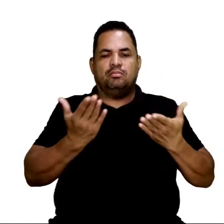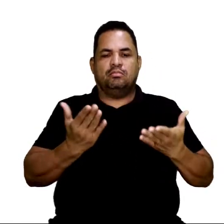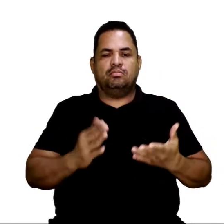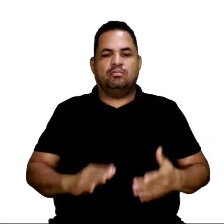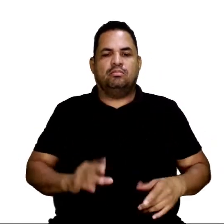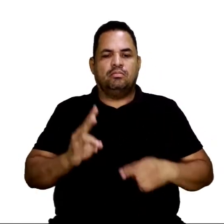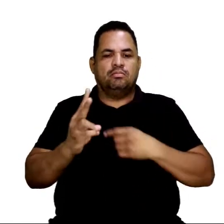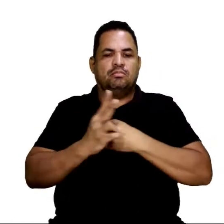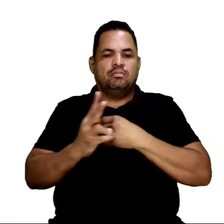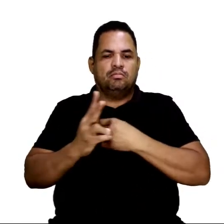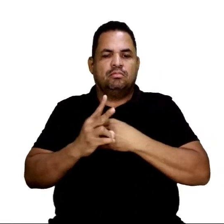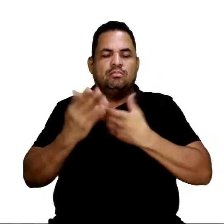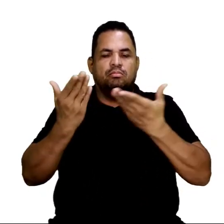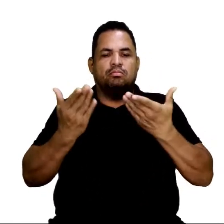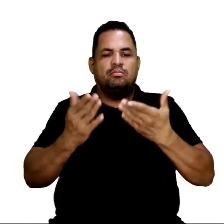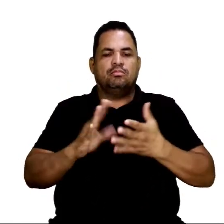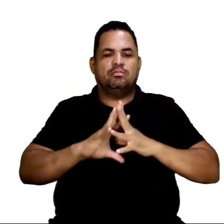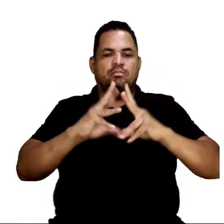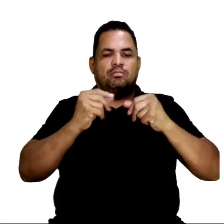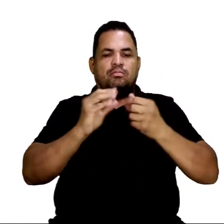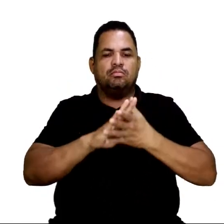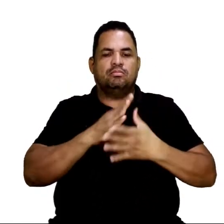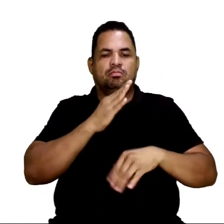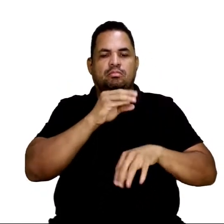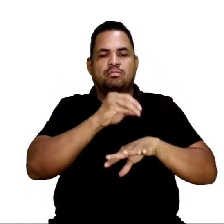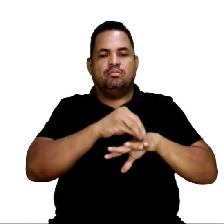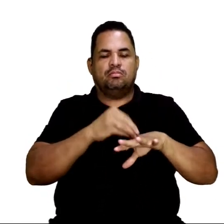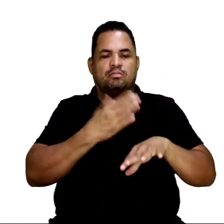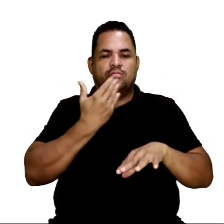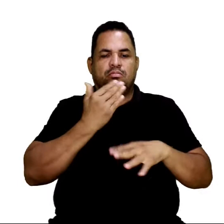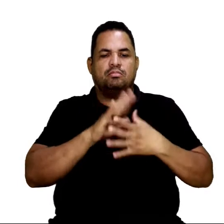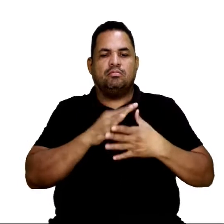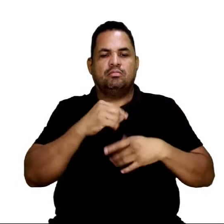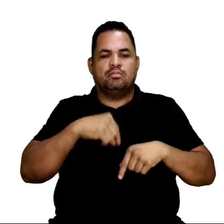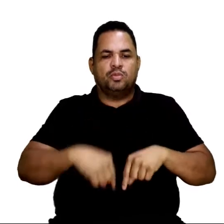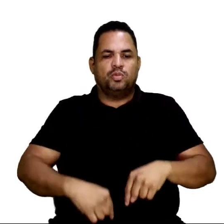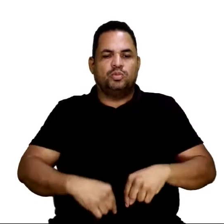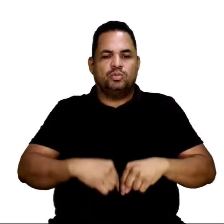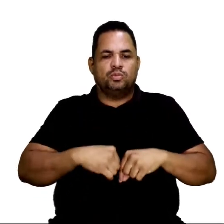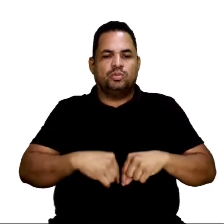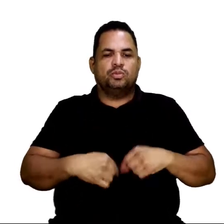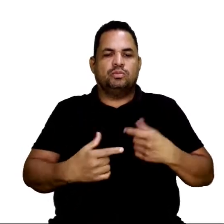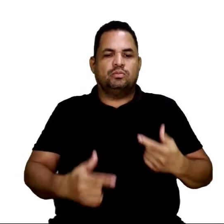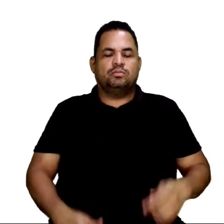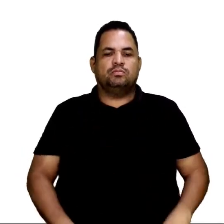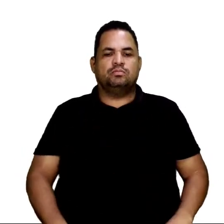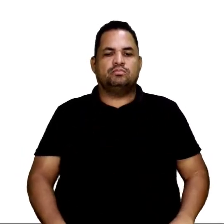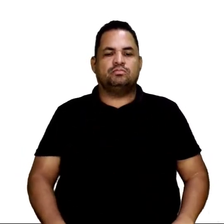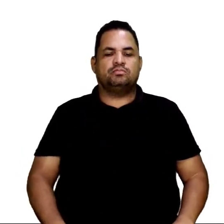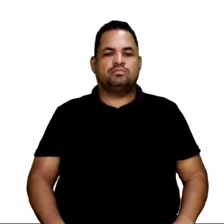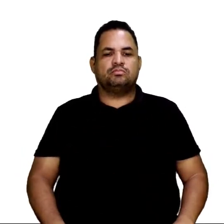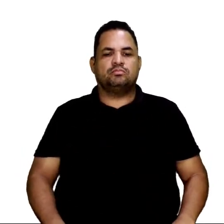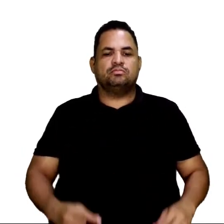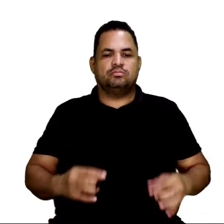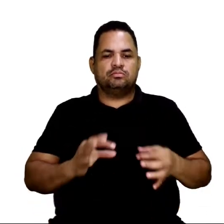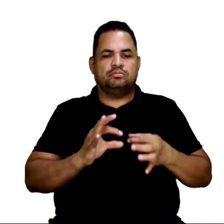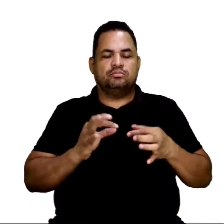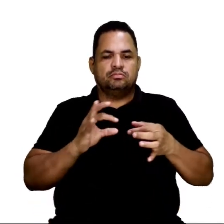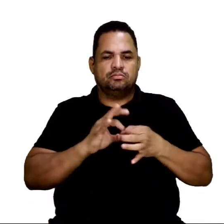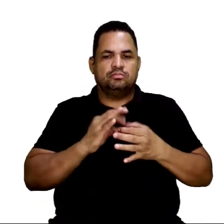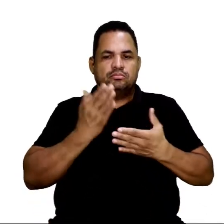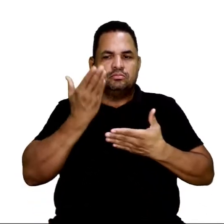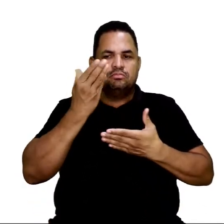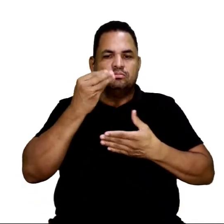abrigando, recebendo todos os nutrientes através do cordão umbilical que está ligado à placenta, que faz